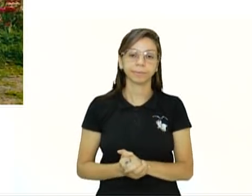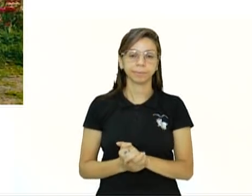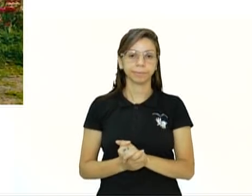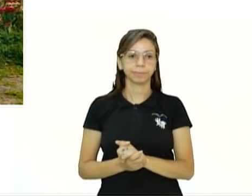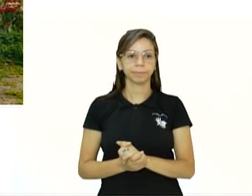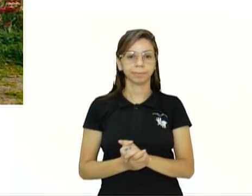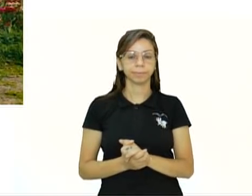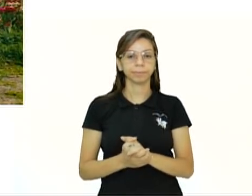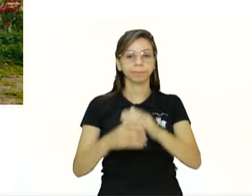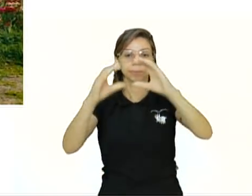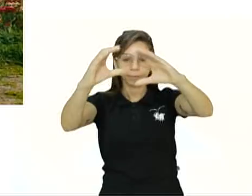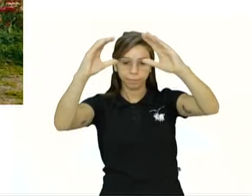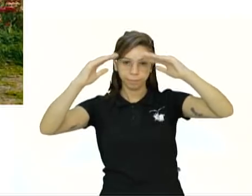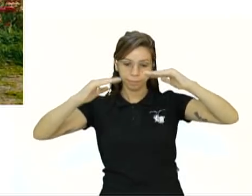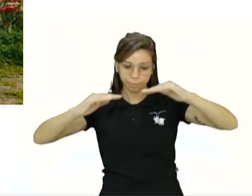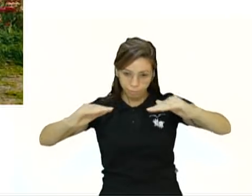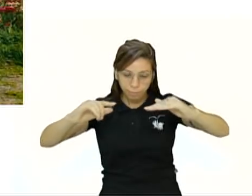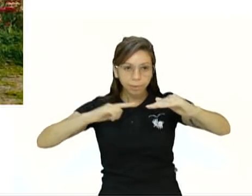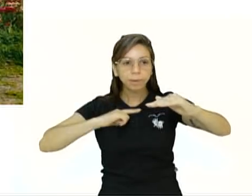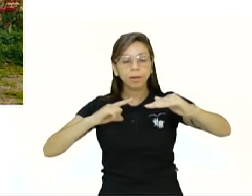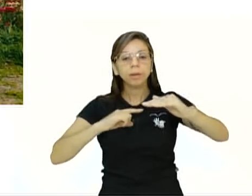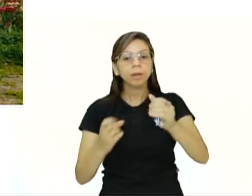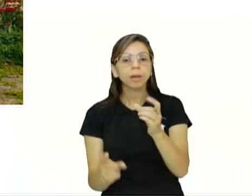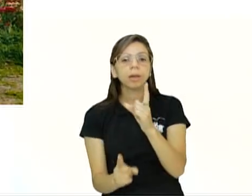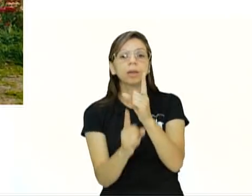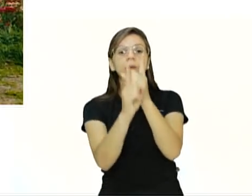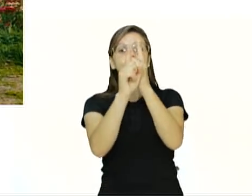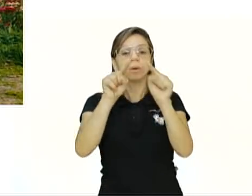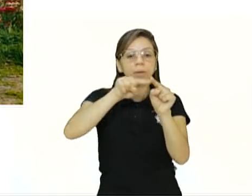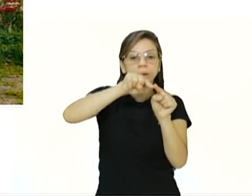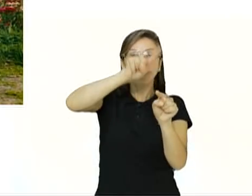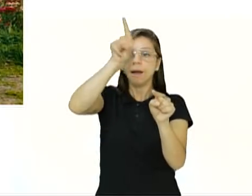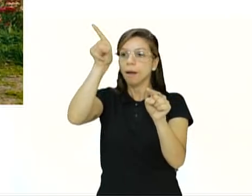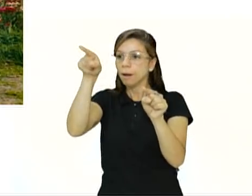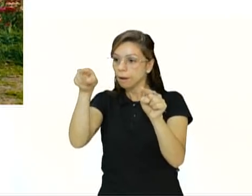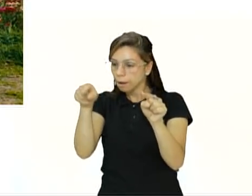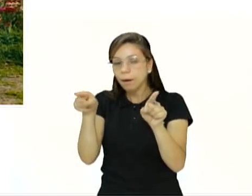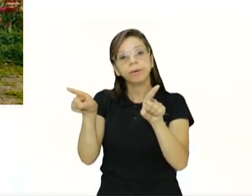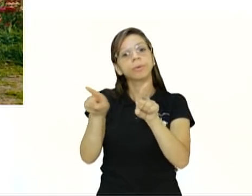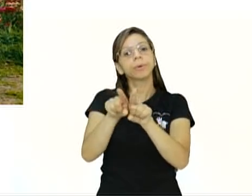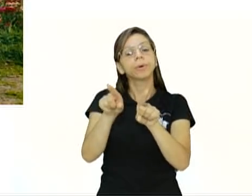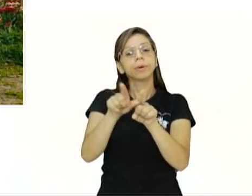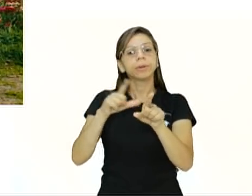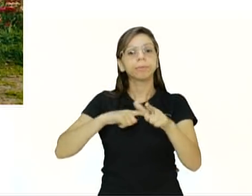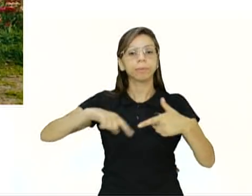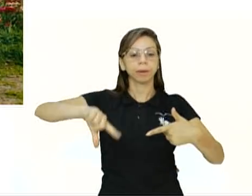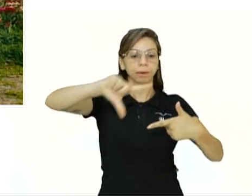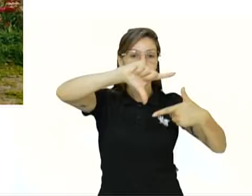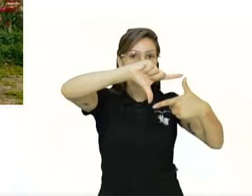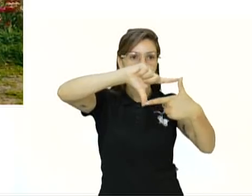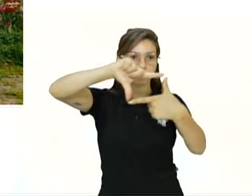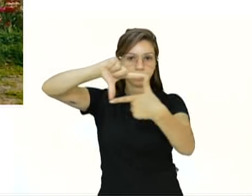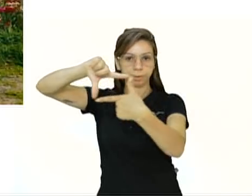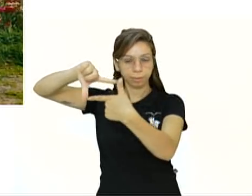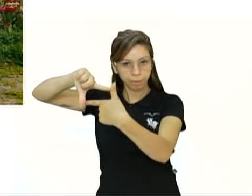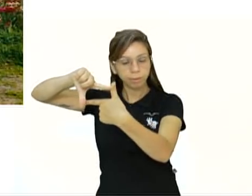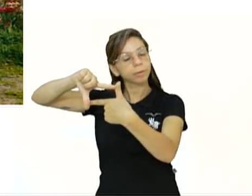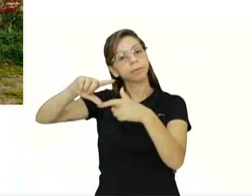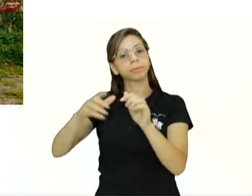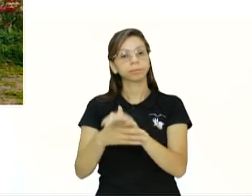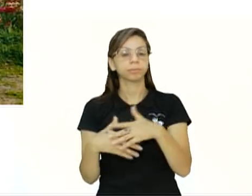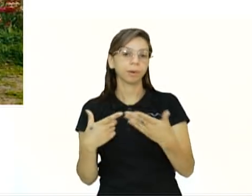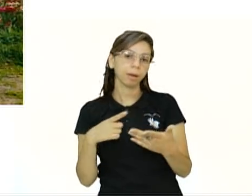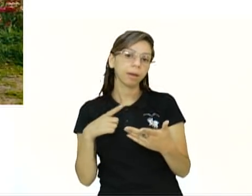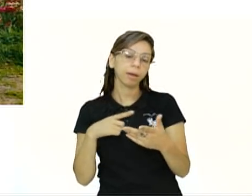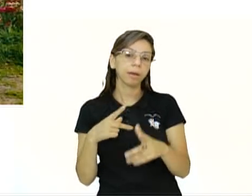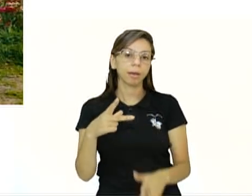encontra arcos e encontra retângulos. Os retângulos e o triângulo são